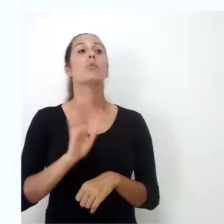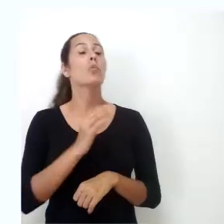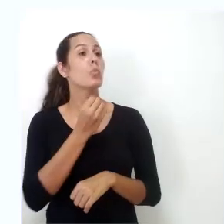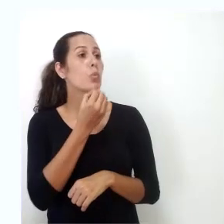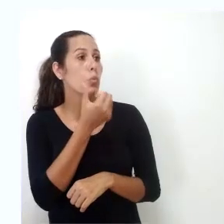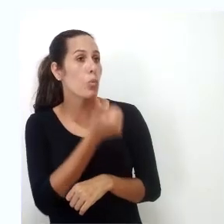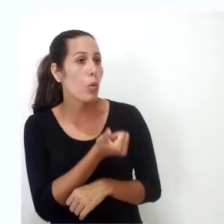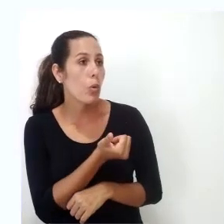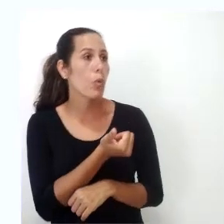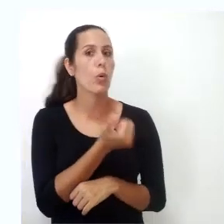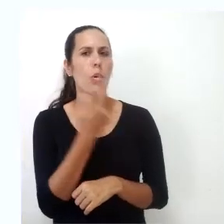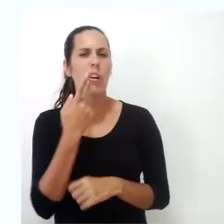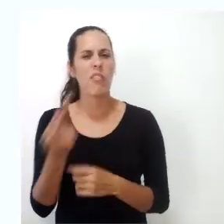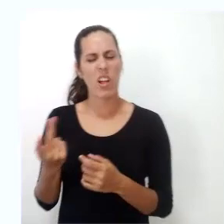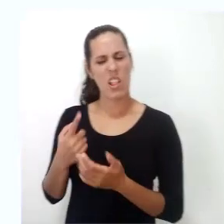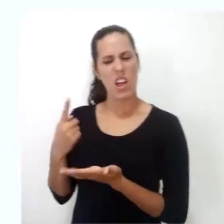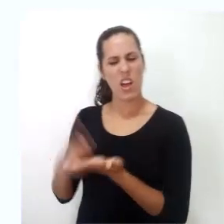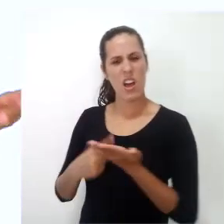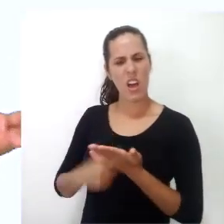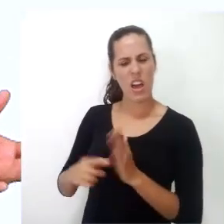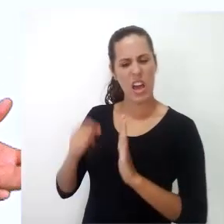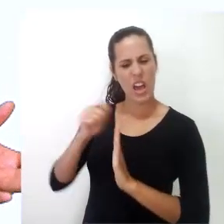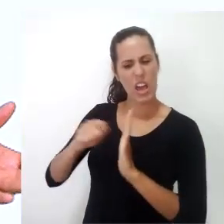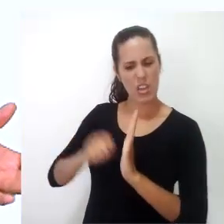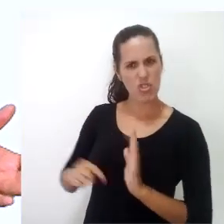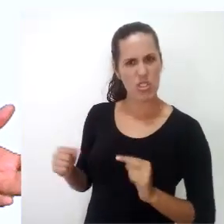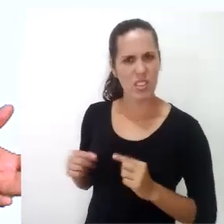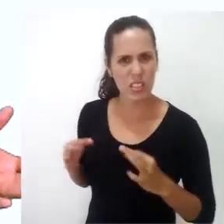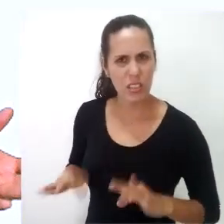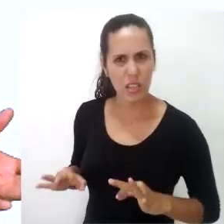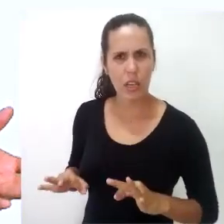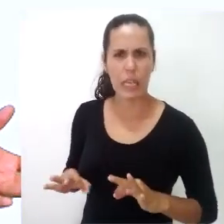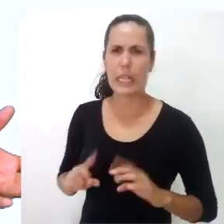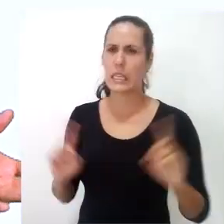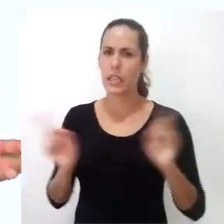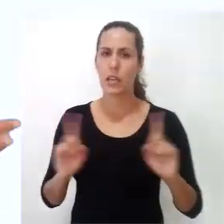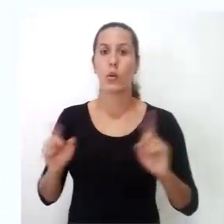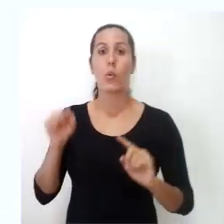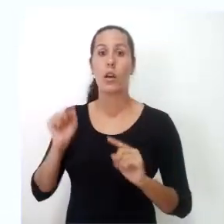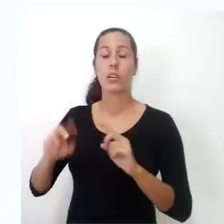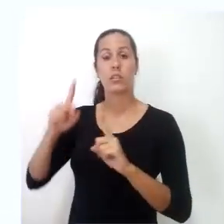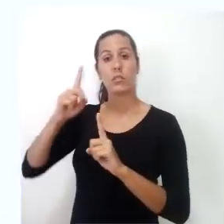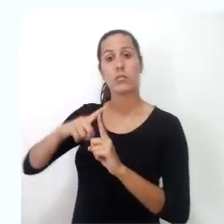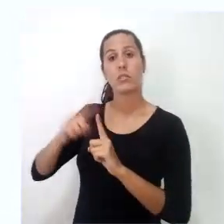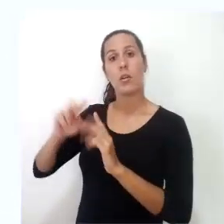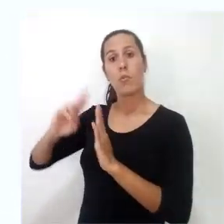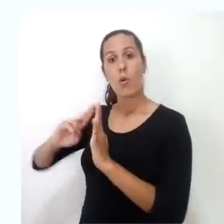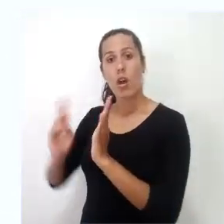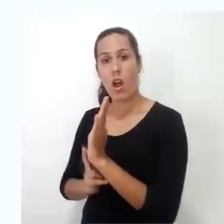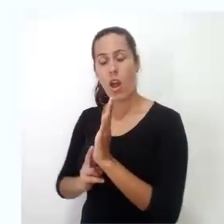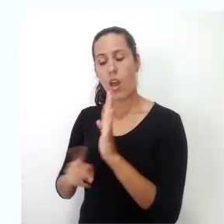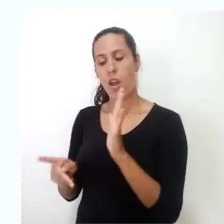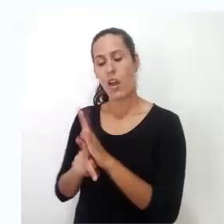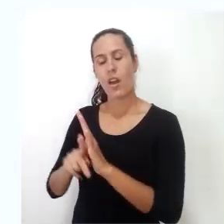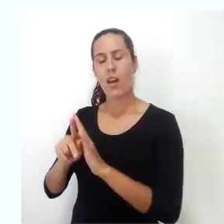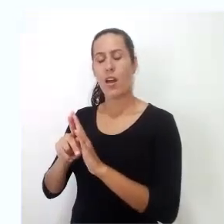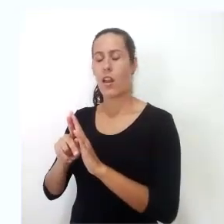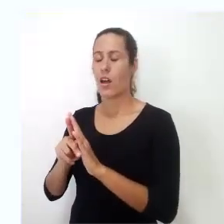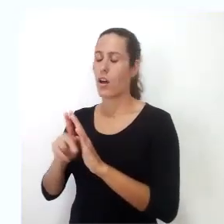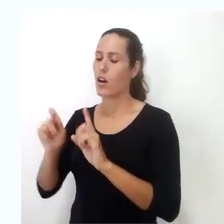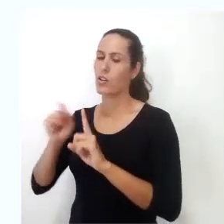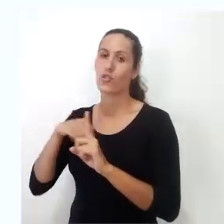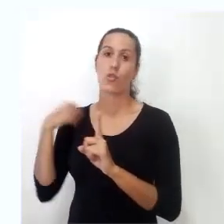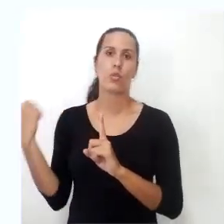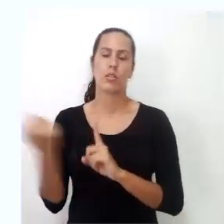Lembrar que essas condutas, elas não estão escritas em normas, certo? São condutas sociais, certo? E essas